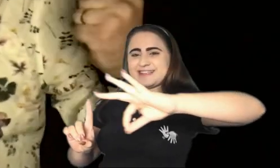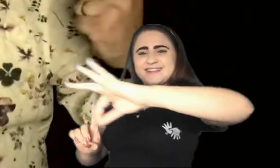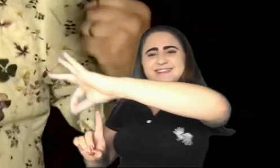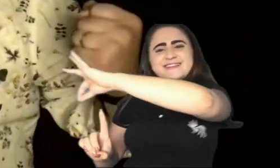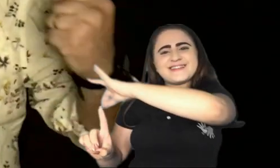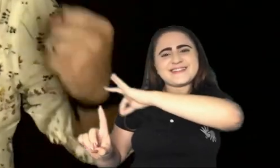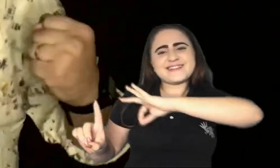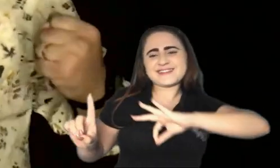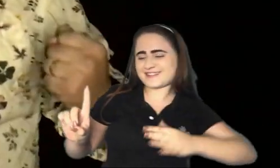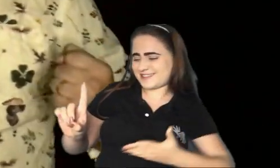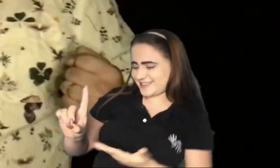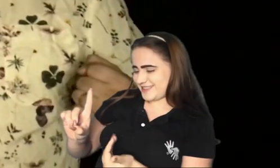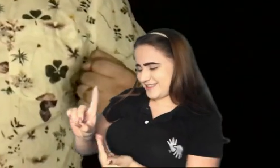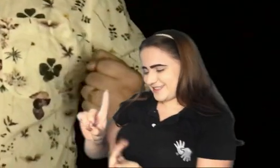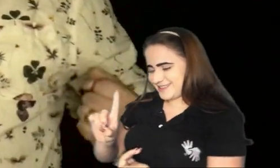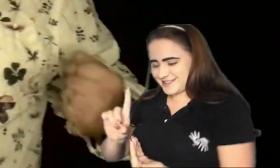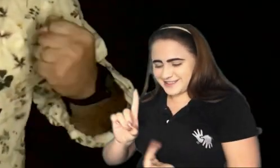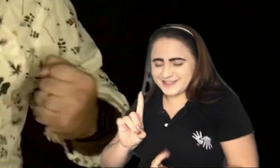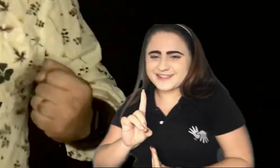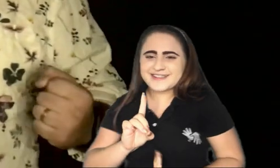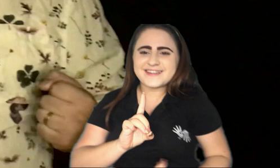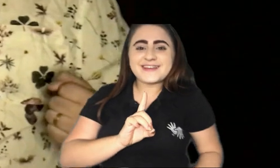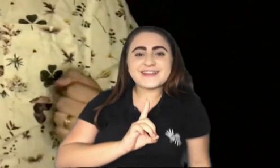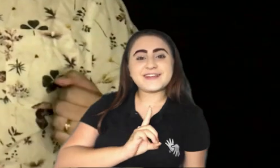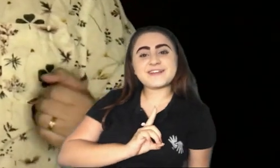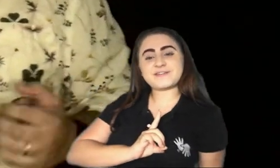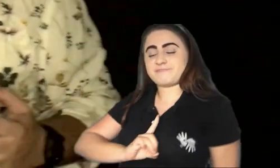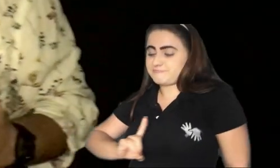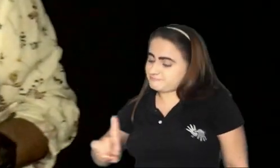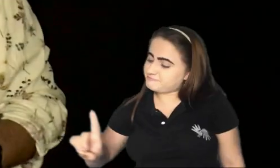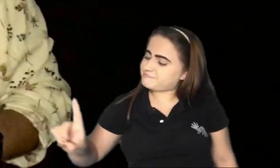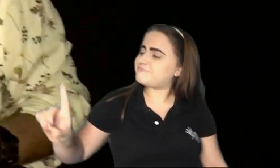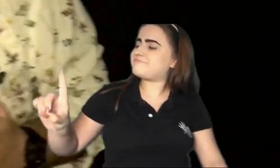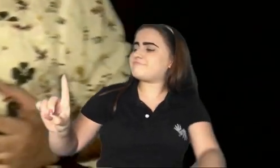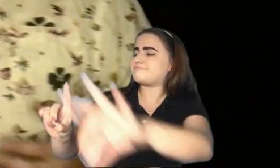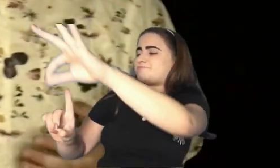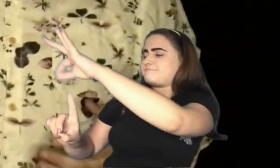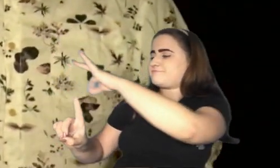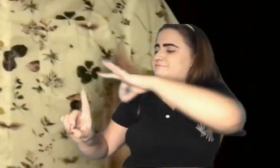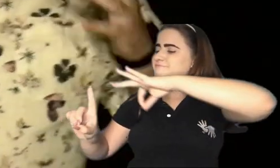Espírito vem, Espírito vem, Espírito Santo.